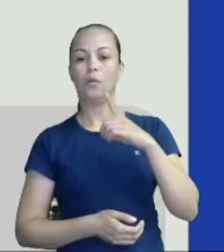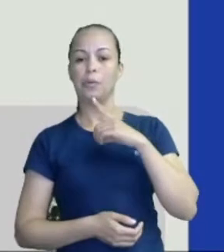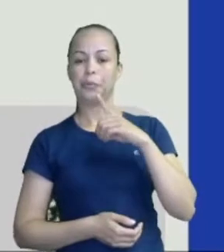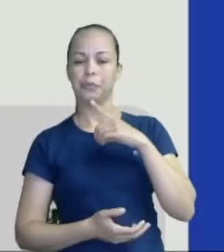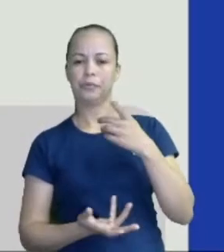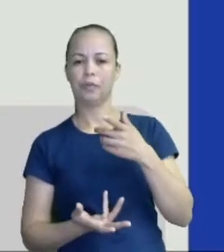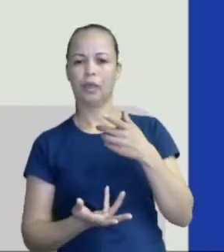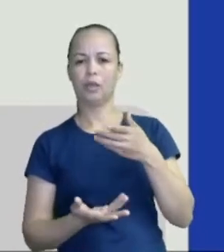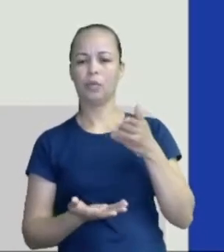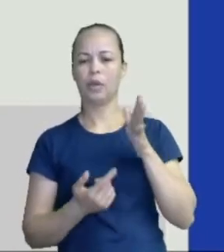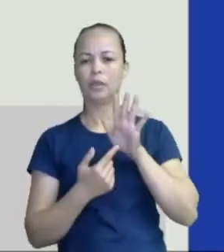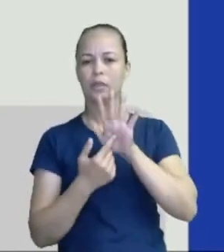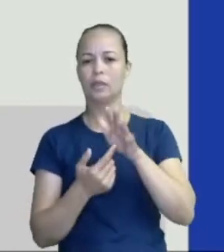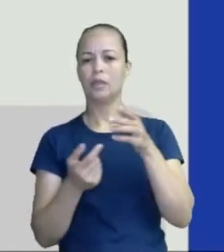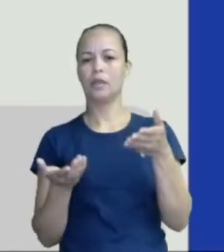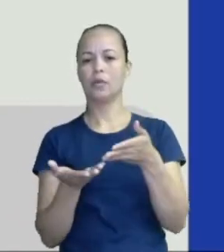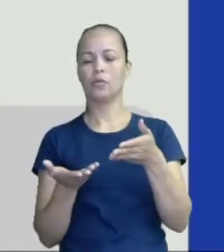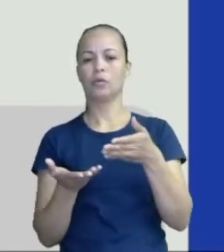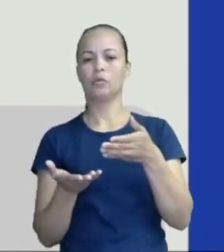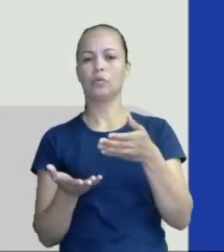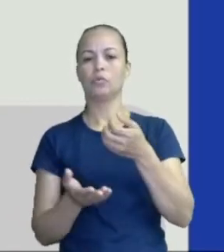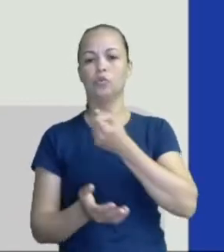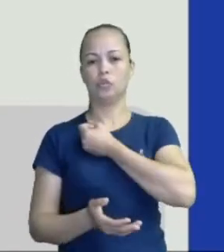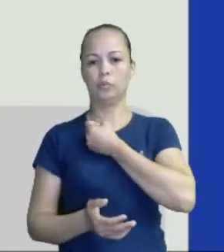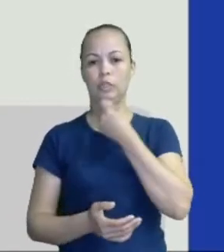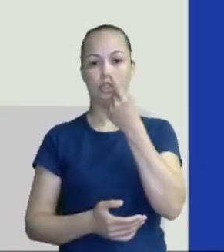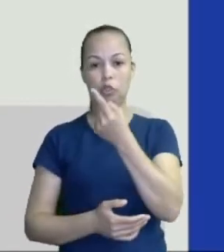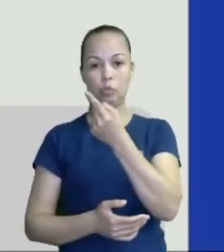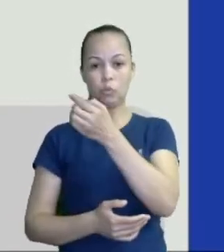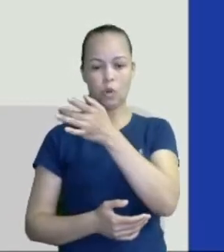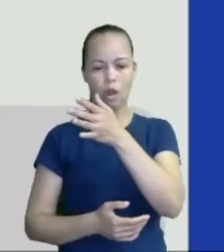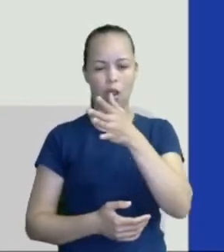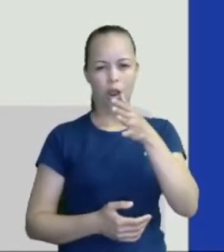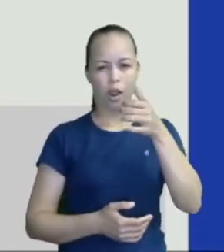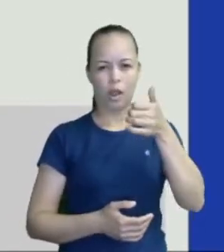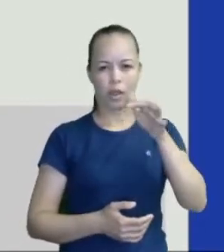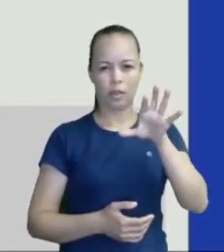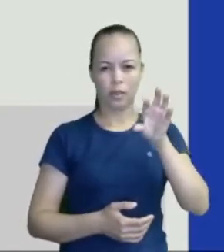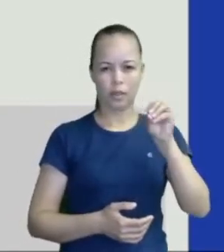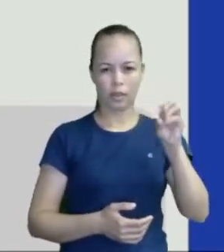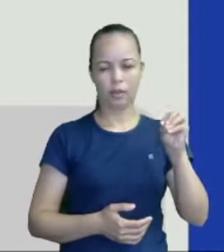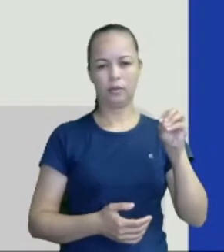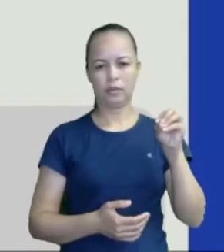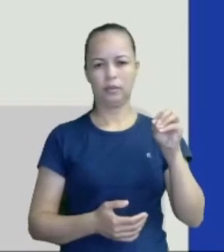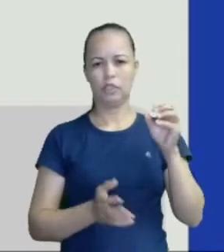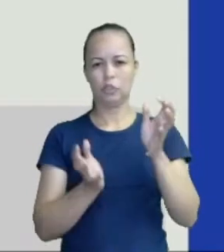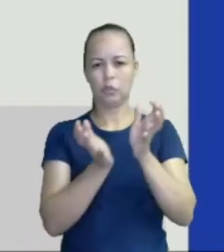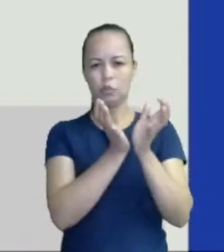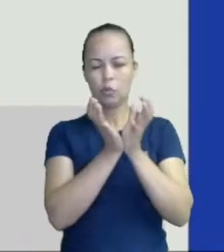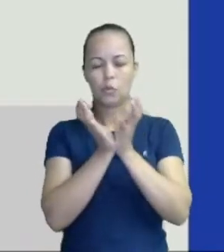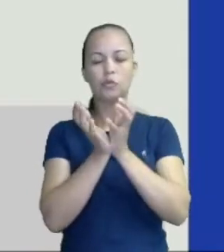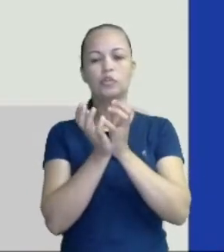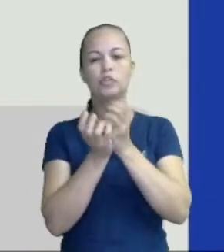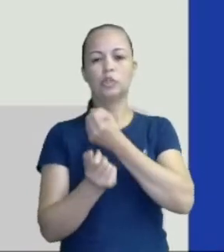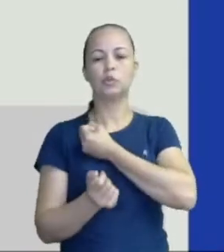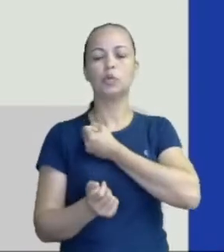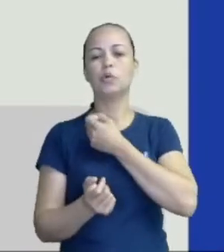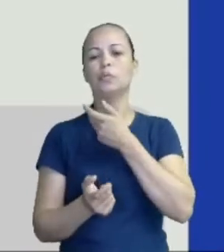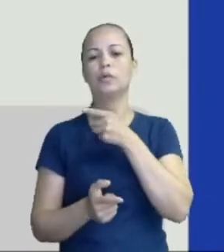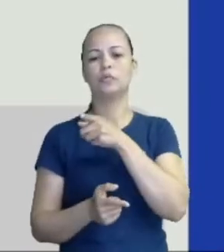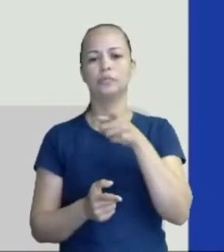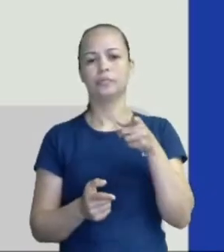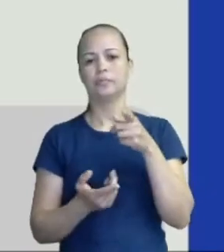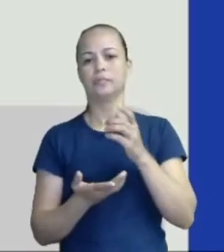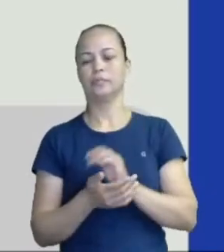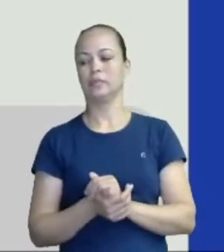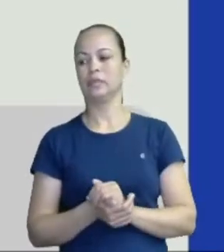números de 1 a 100. Esses conjuntinhos de números aí são chamados de